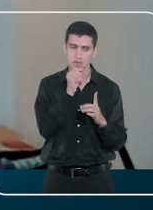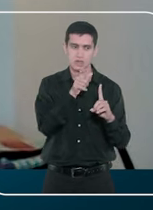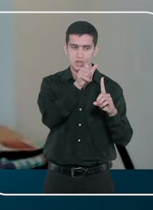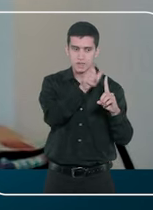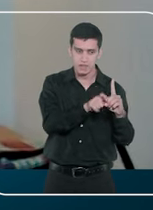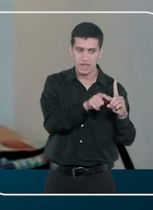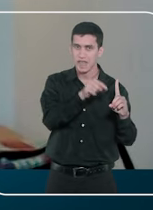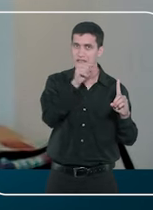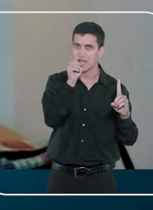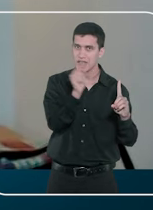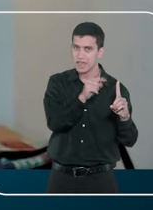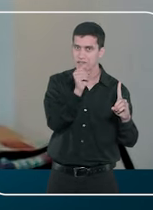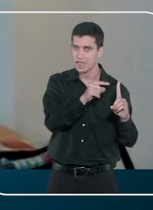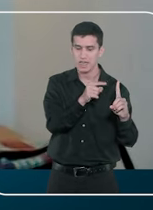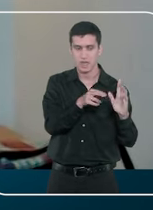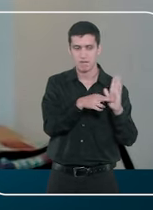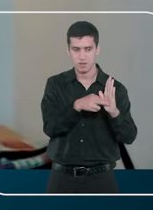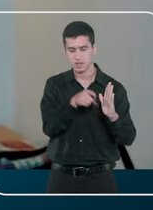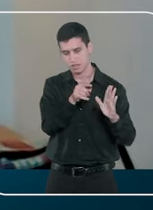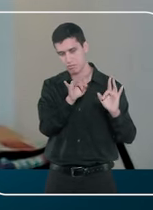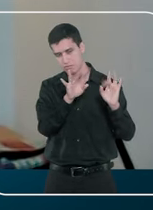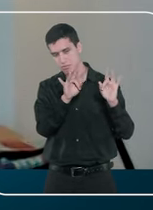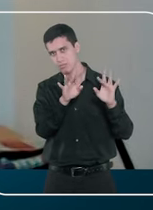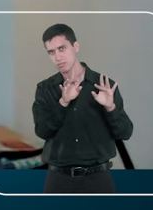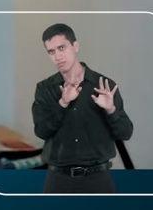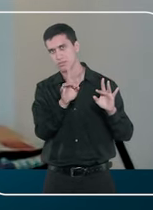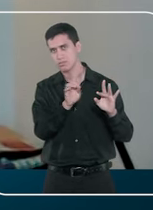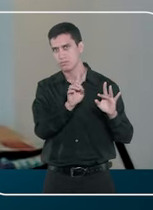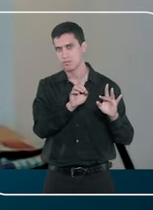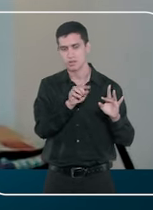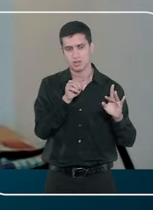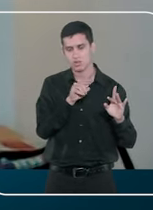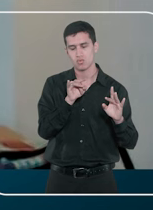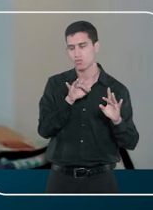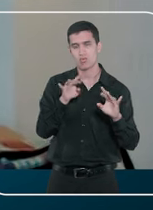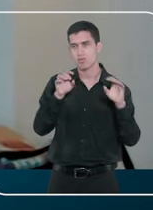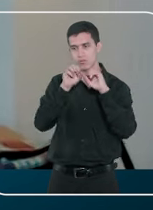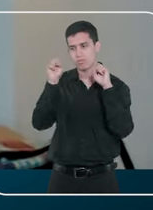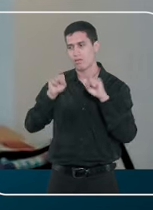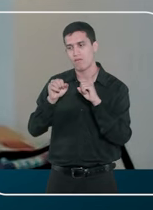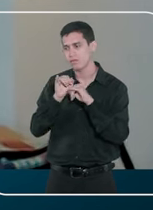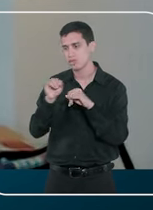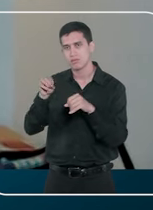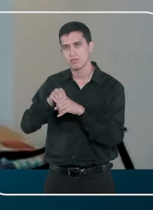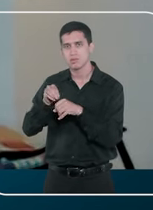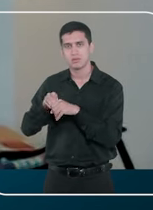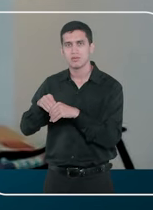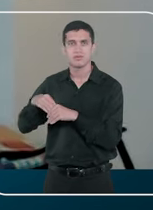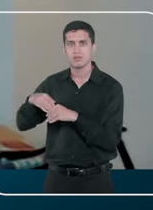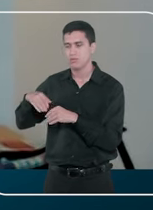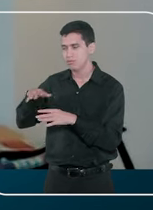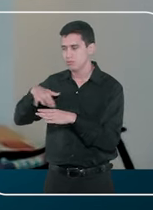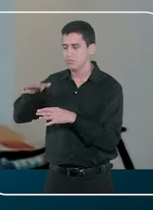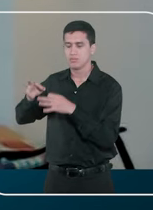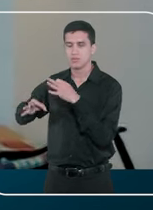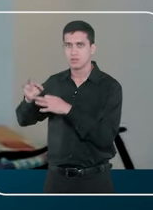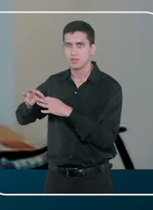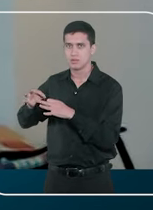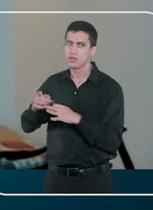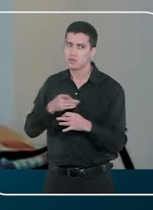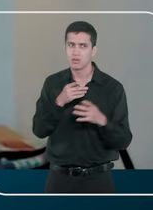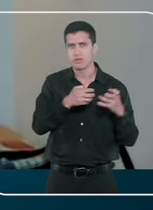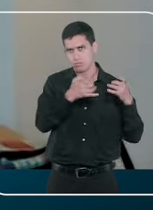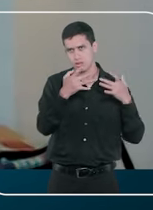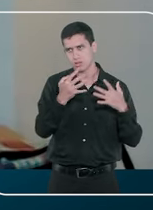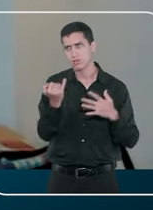em si representa, que é alguém que declara em juízo. As declarações do colaborador em juízo são relevantes? São,